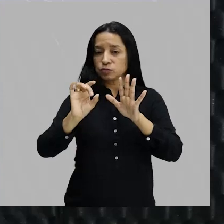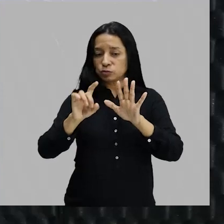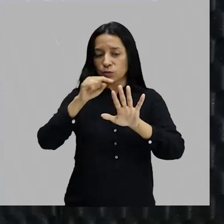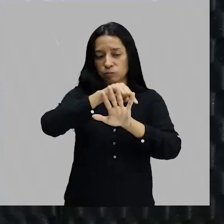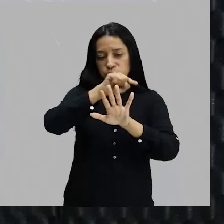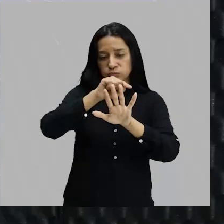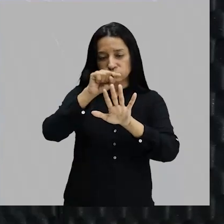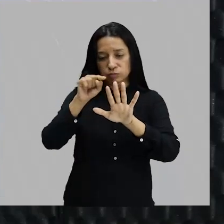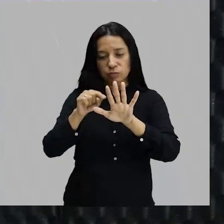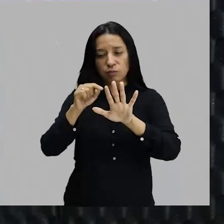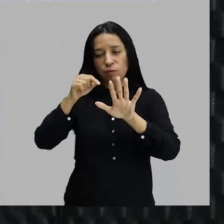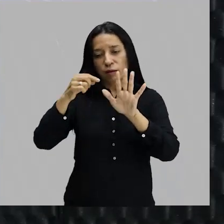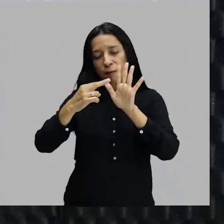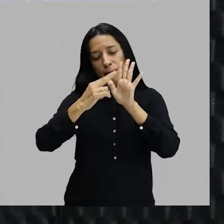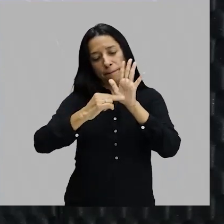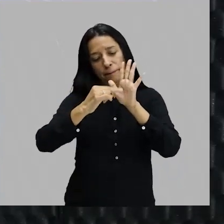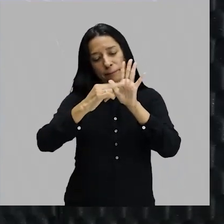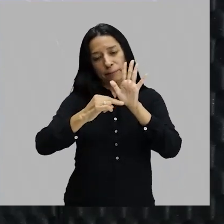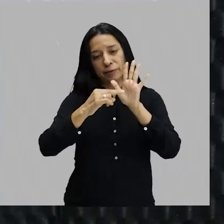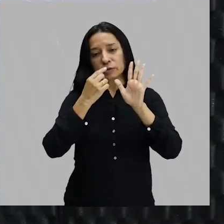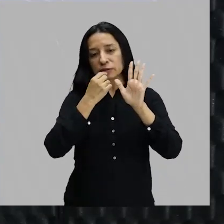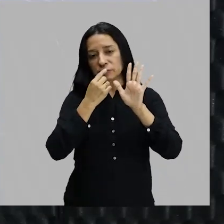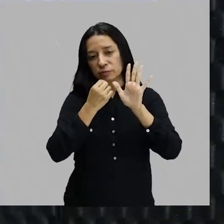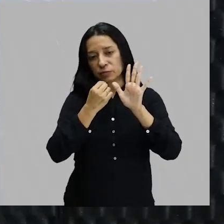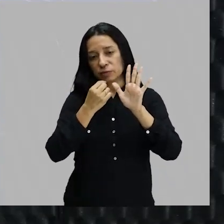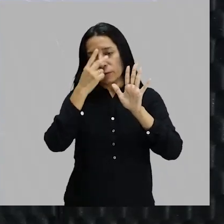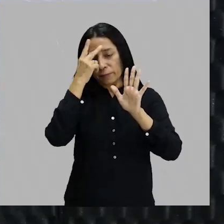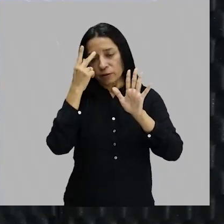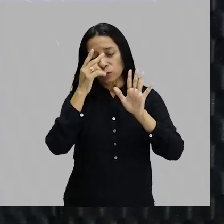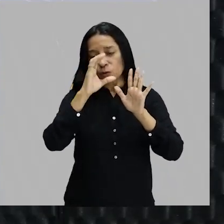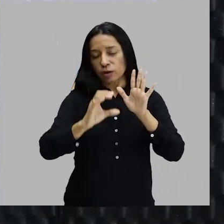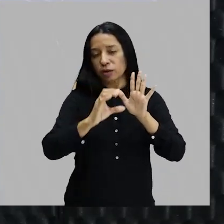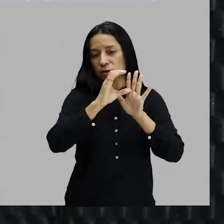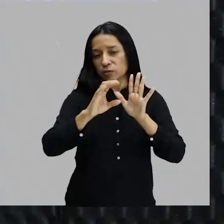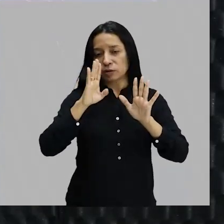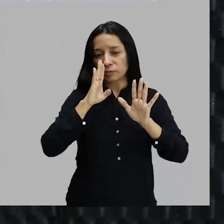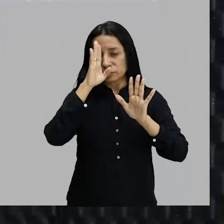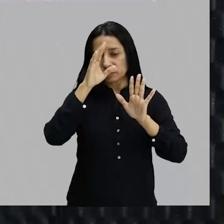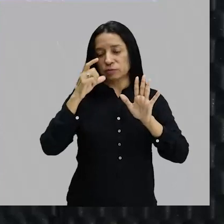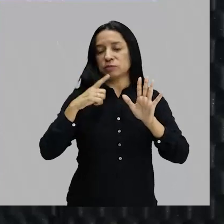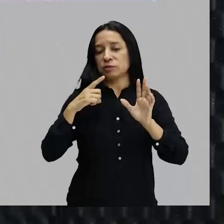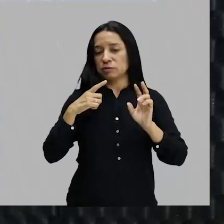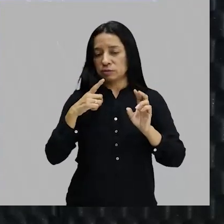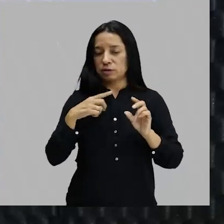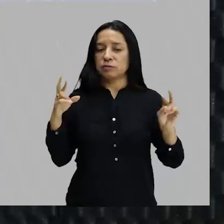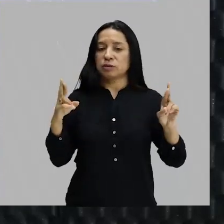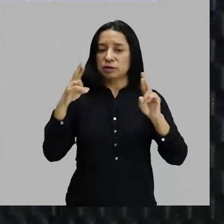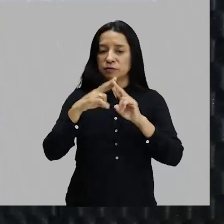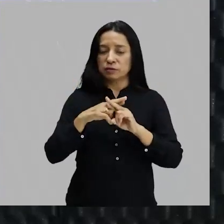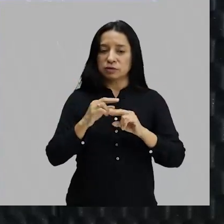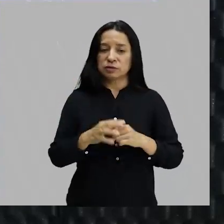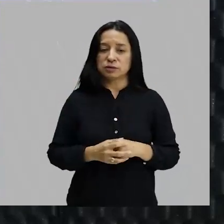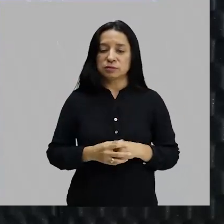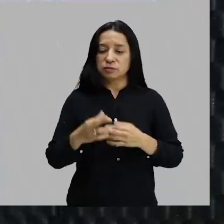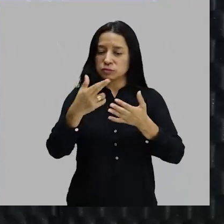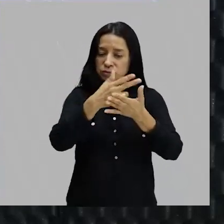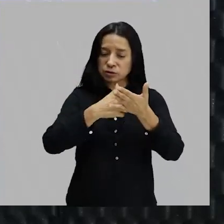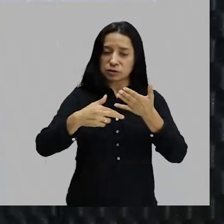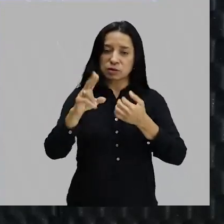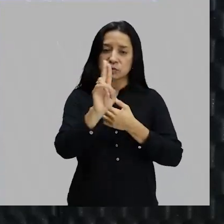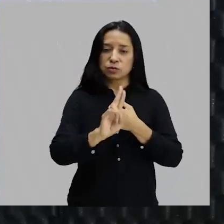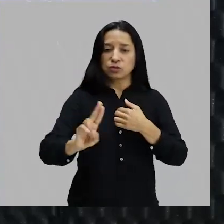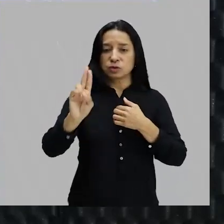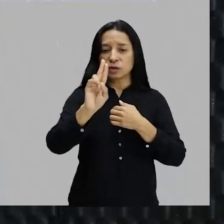da mão, já pintou de vermelho. Para quem é católico, principalmente, tem uma referência muito grande. Então, esses desenhos eram